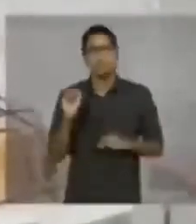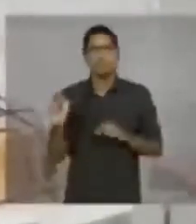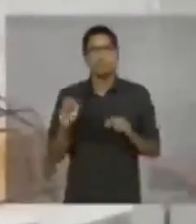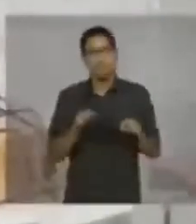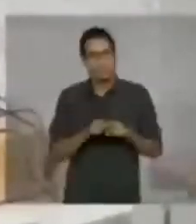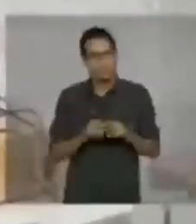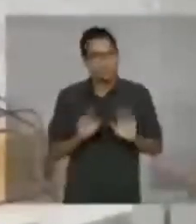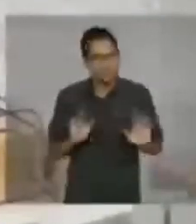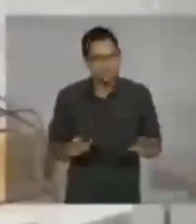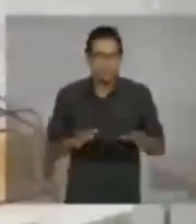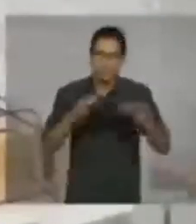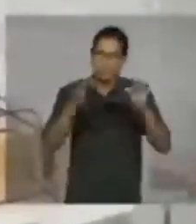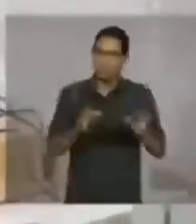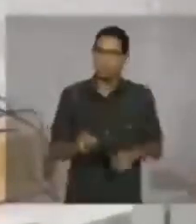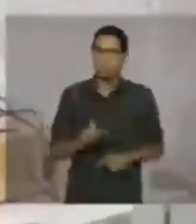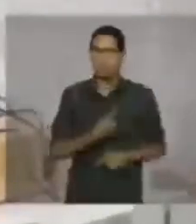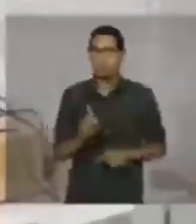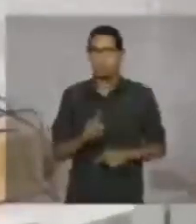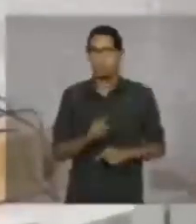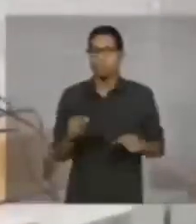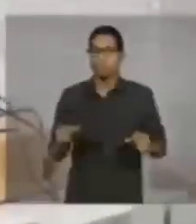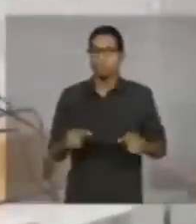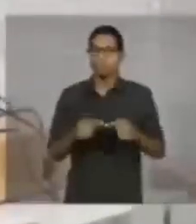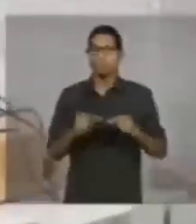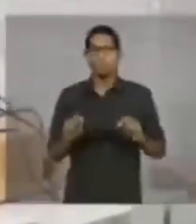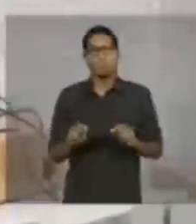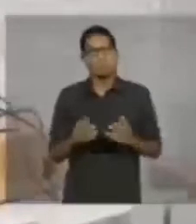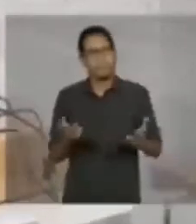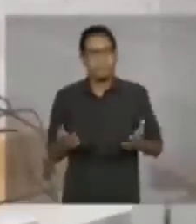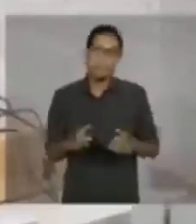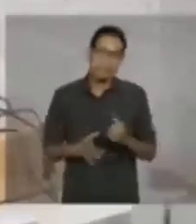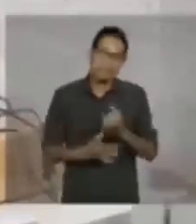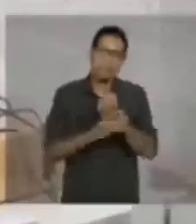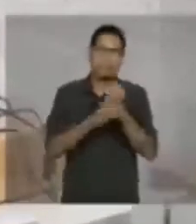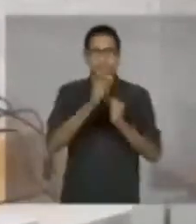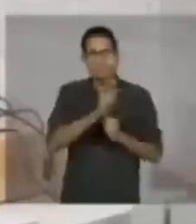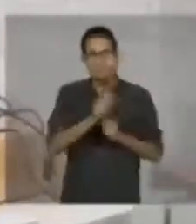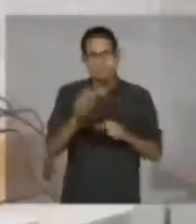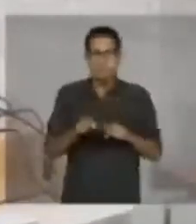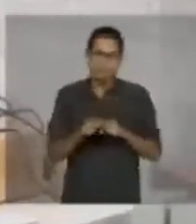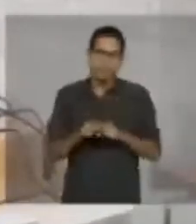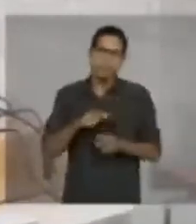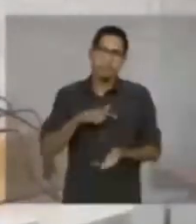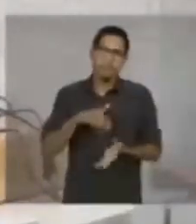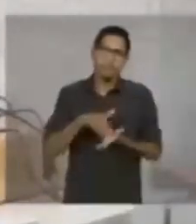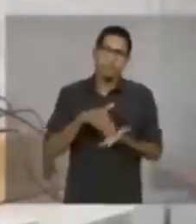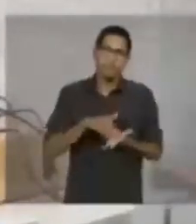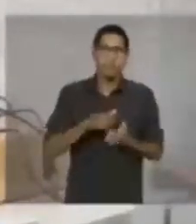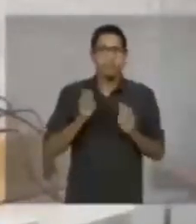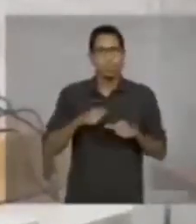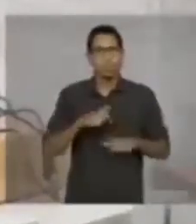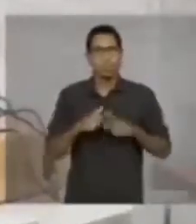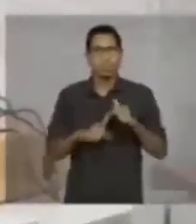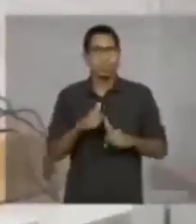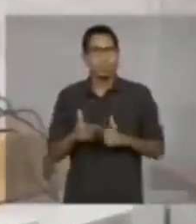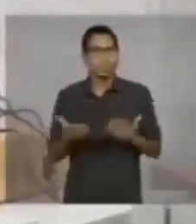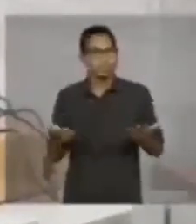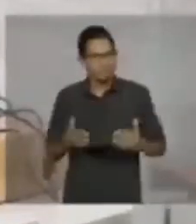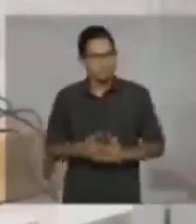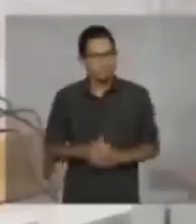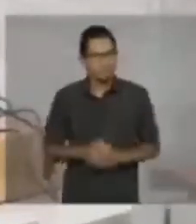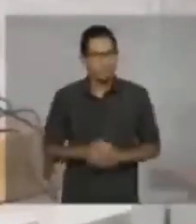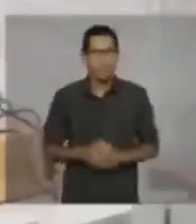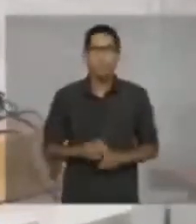não é um mercado justo, ele não é um mercado decente, que garante às pessoas as mínimas condições de